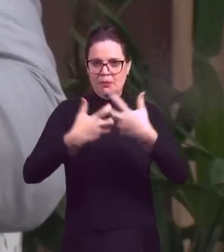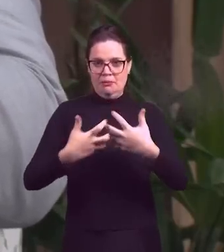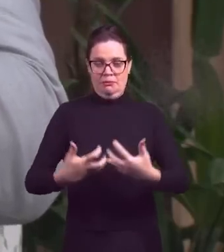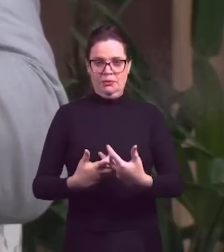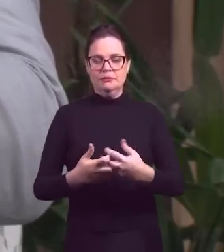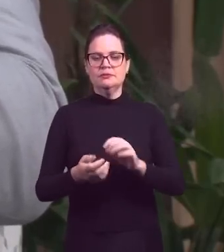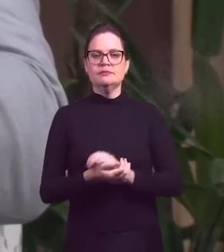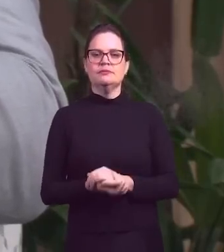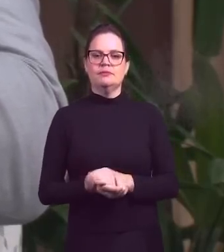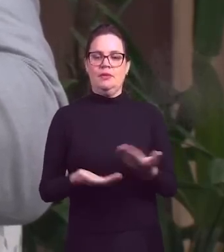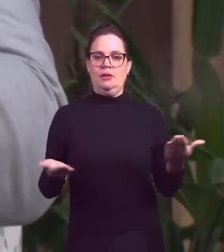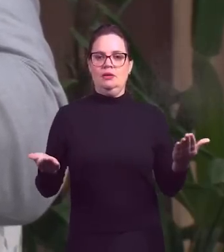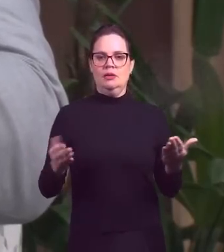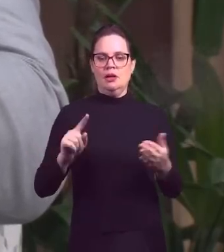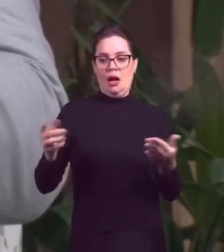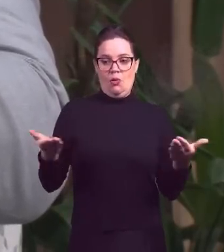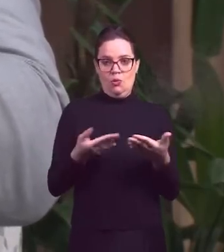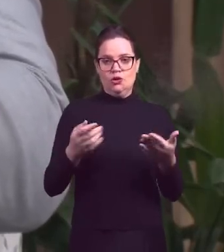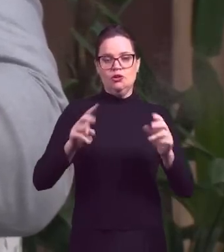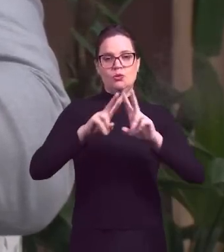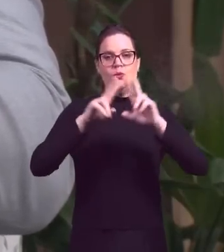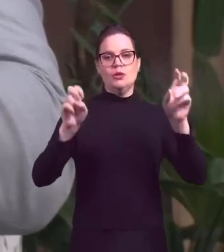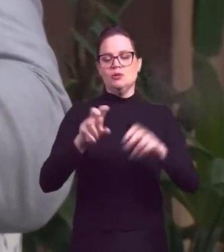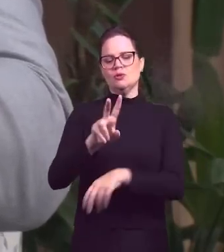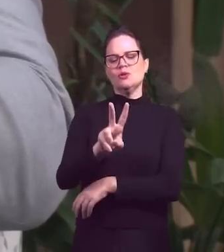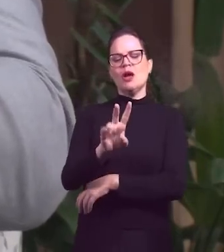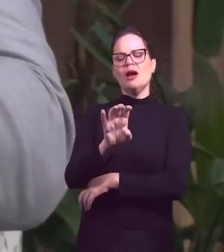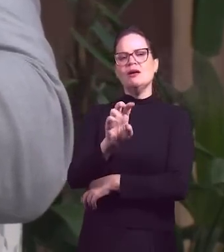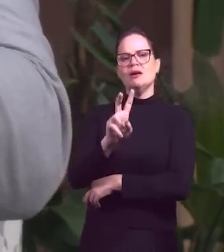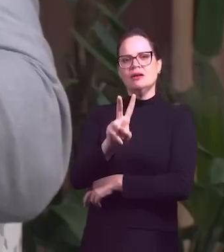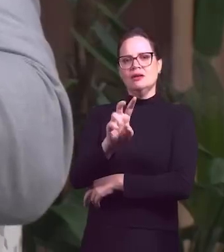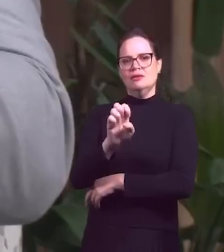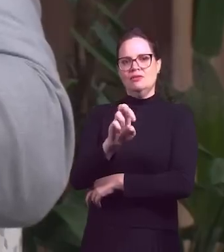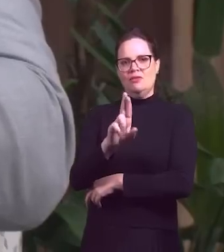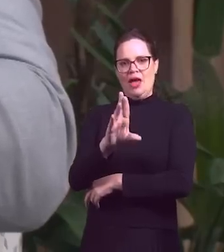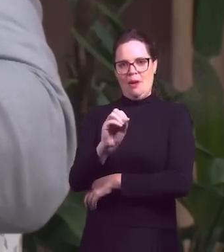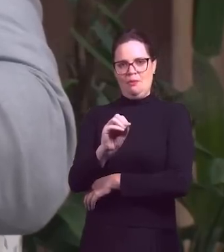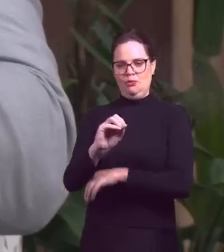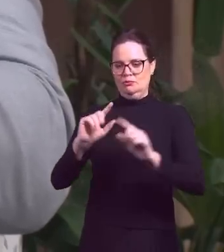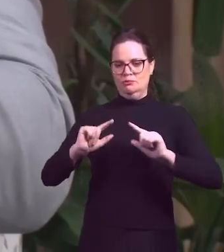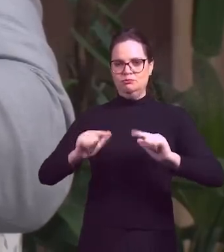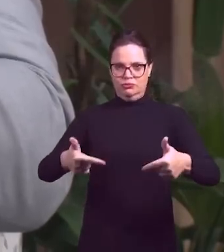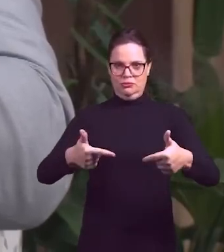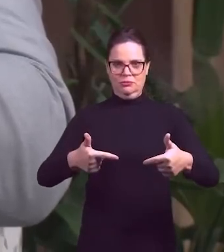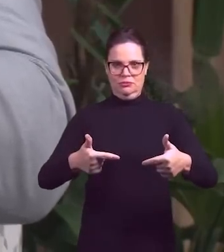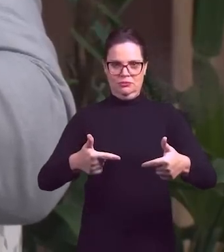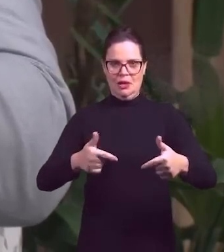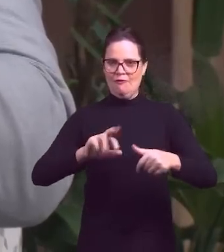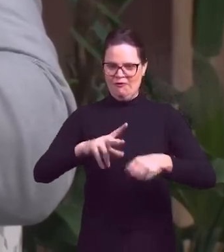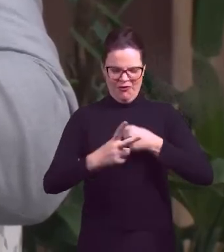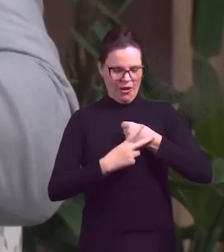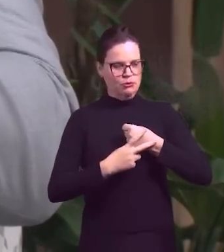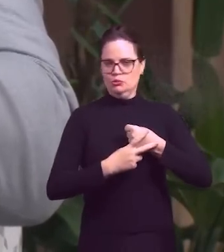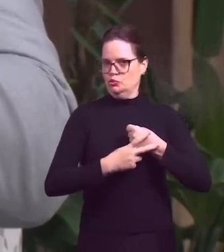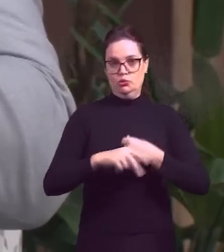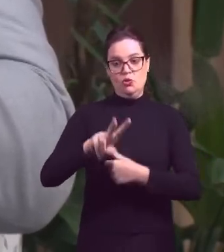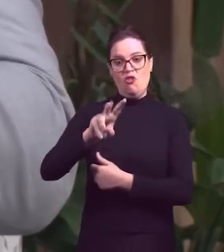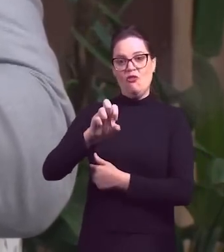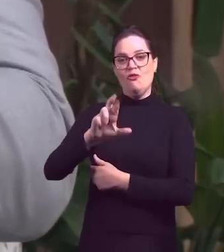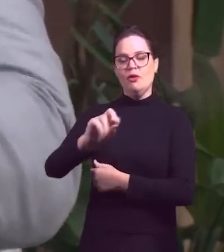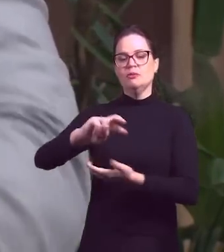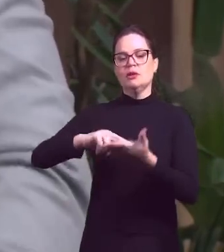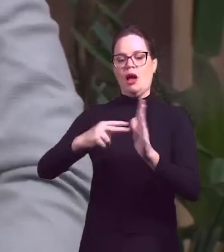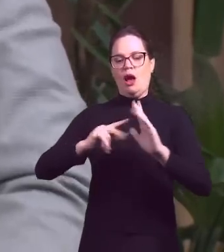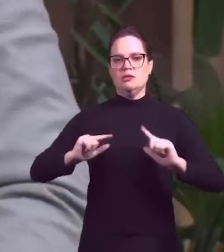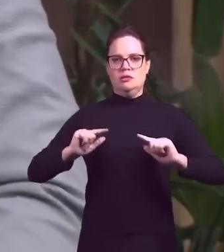falar do verbo criador. Então, como o pastor Lourenço bem colocou, nós vamos